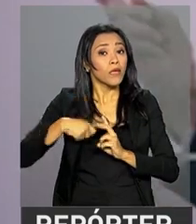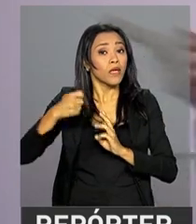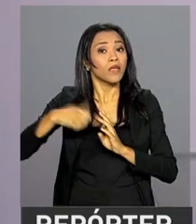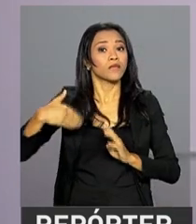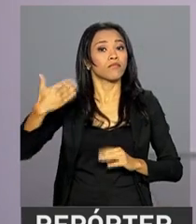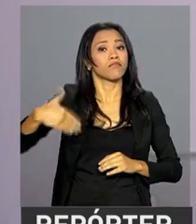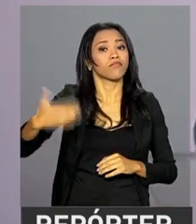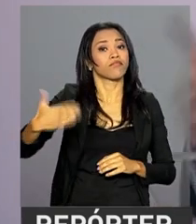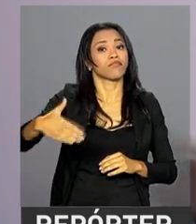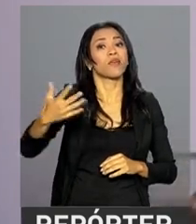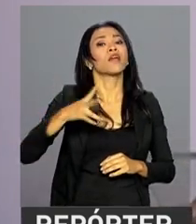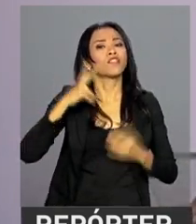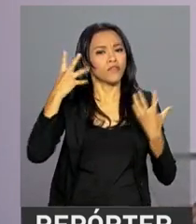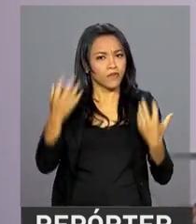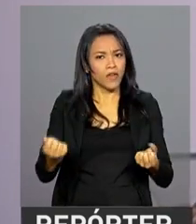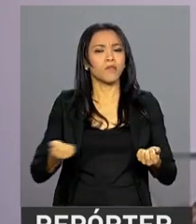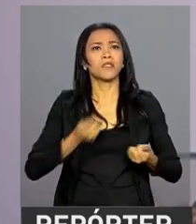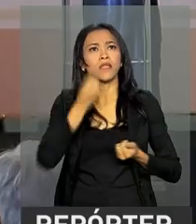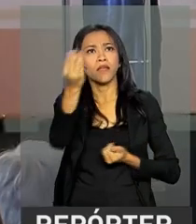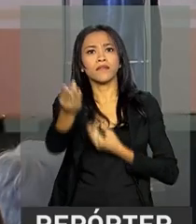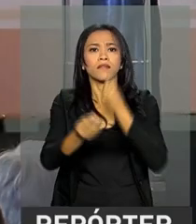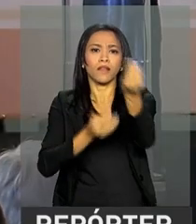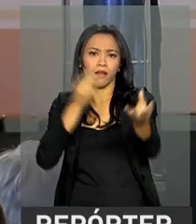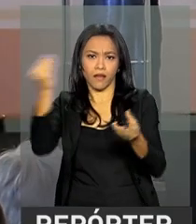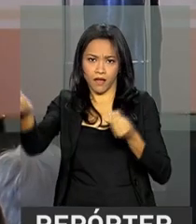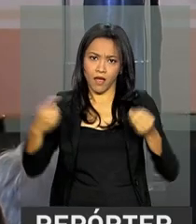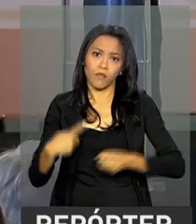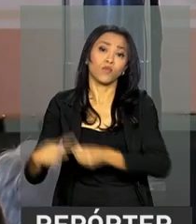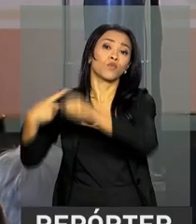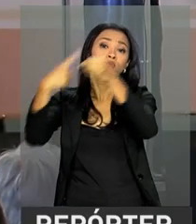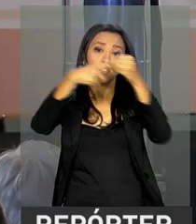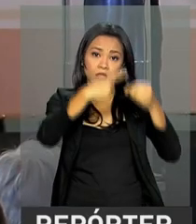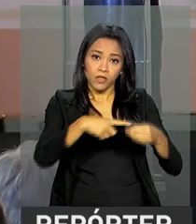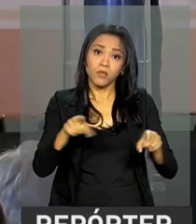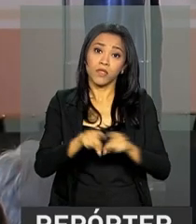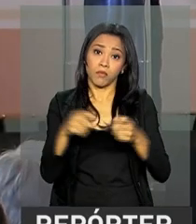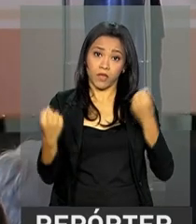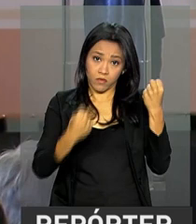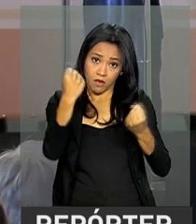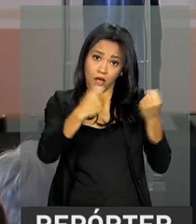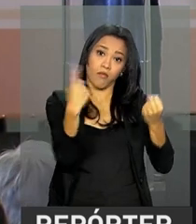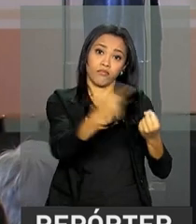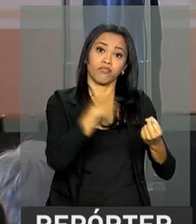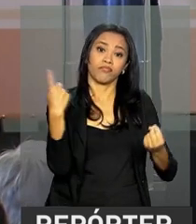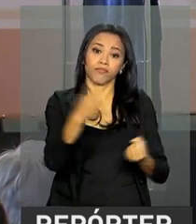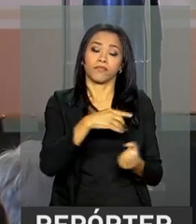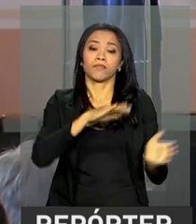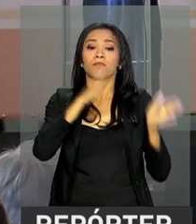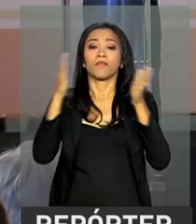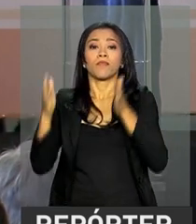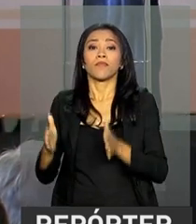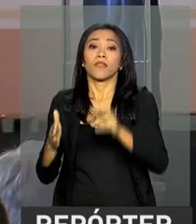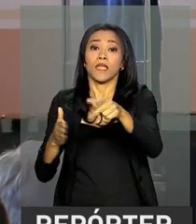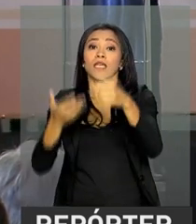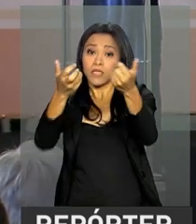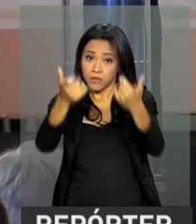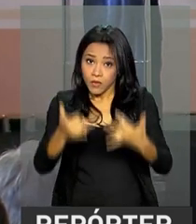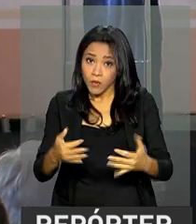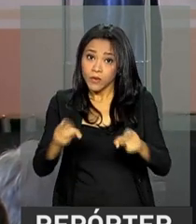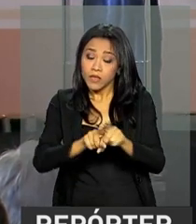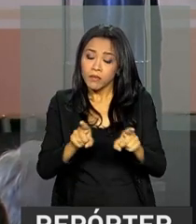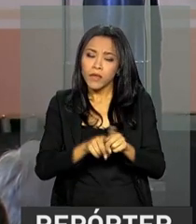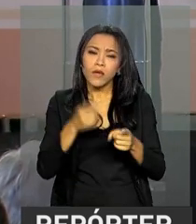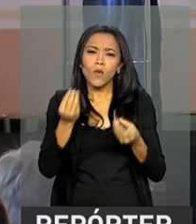todos os municípios brasileiros amy também comentou os bons números da economia com aumento da criação de postos de trabalho